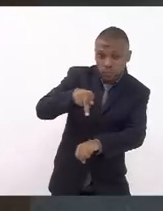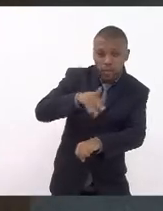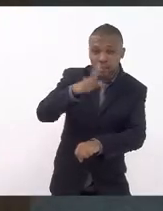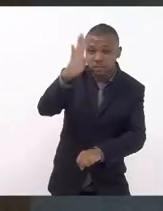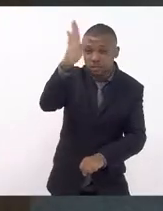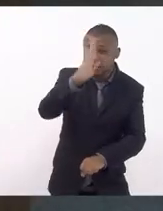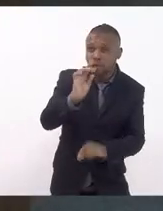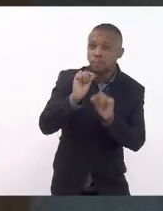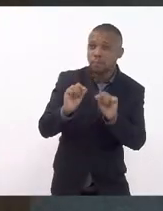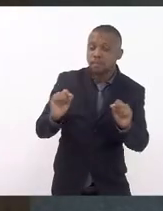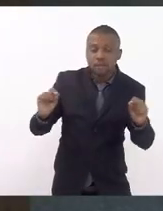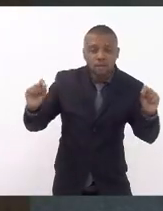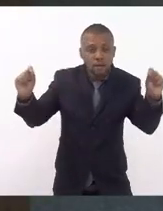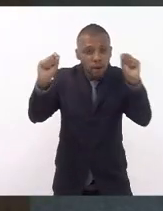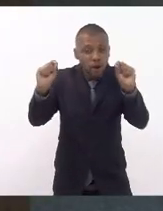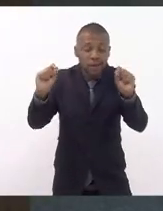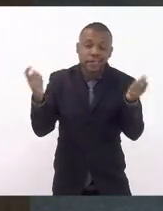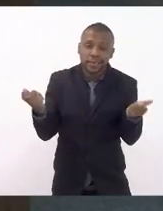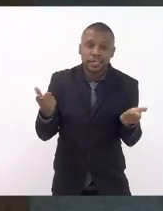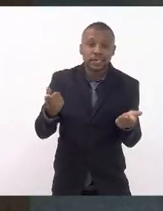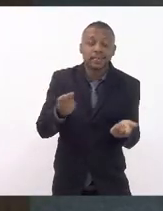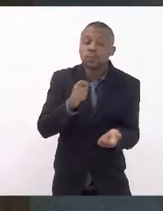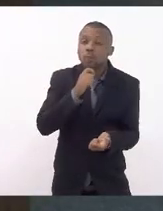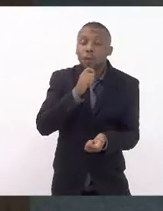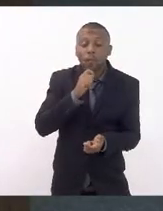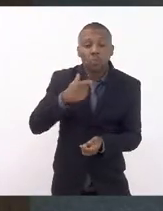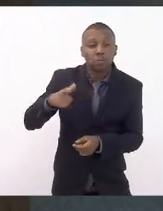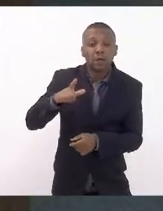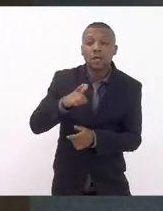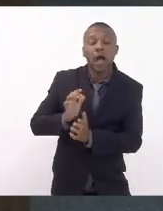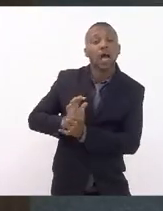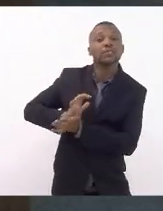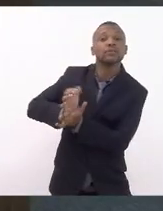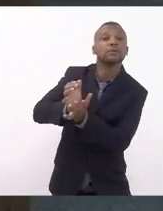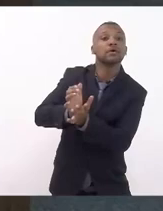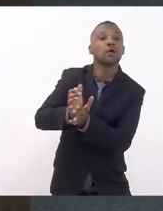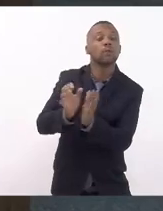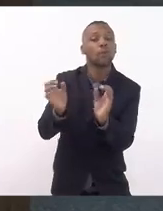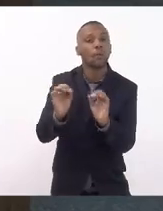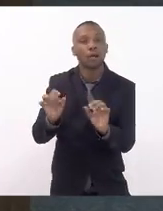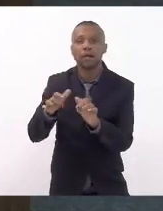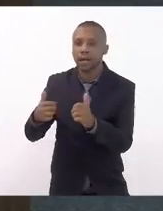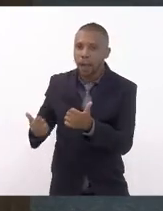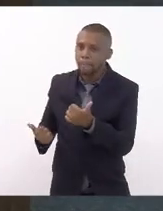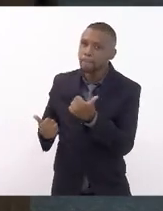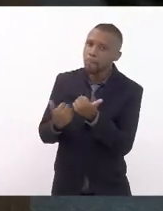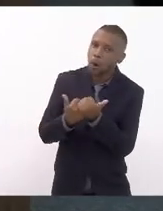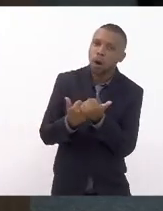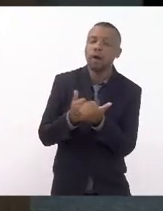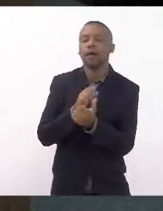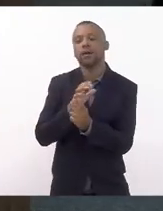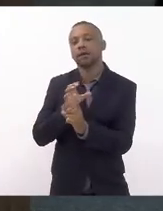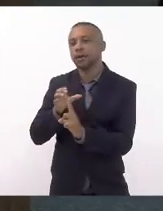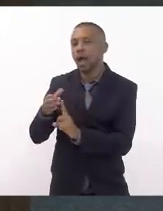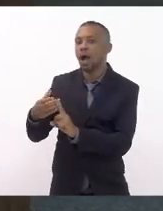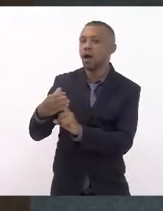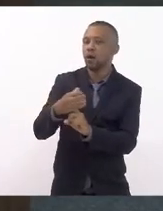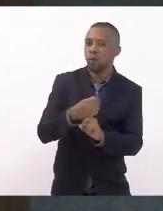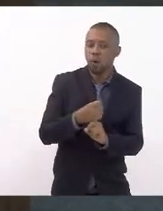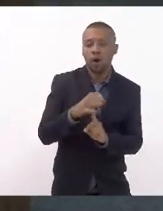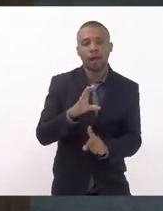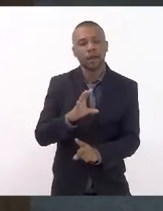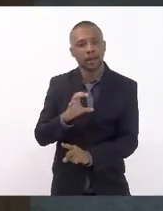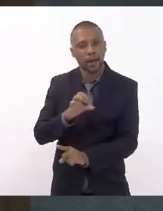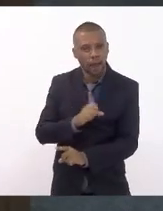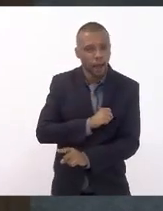que sem discriminação, que não discrimine ninguém, que apoie, que abrace e que ame. E